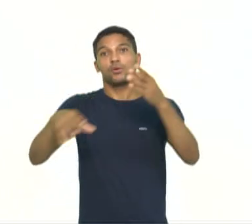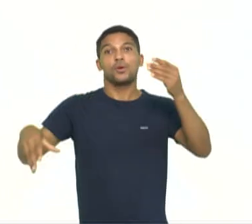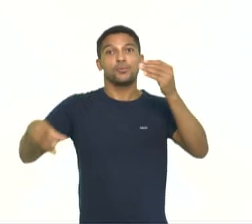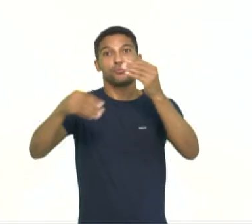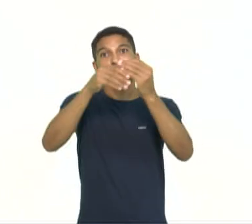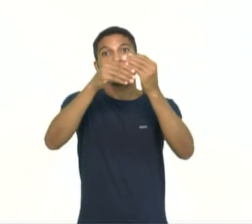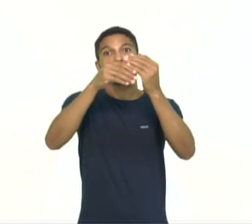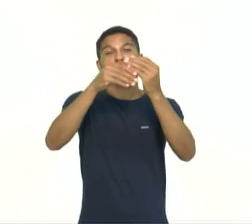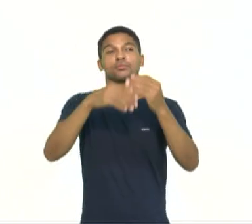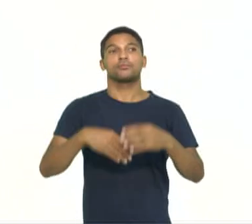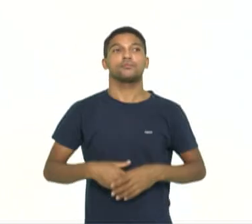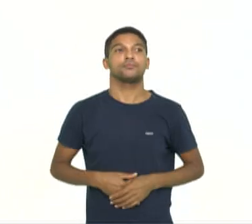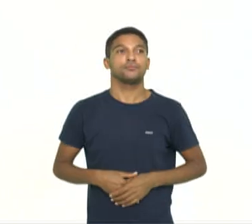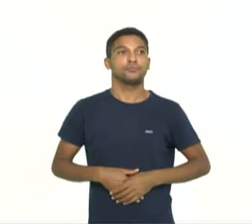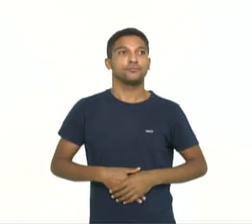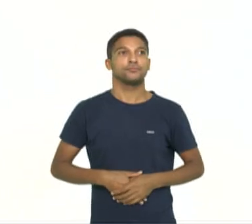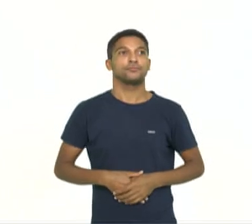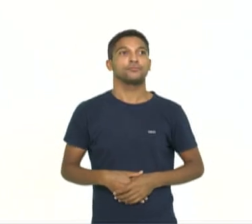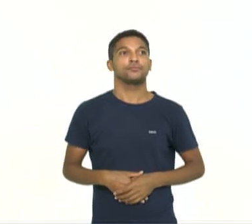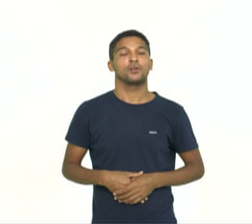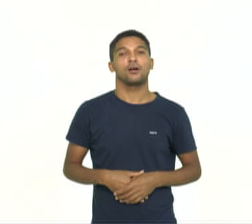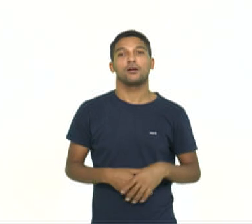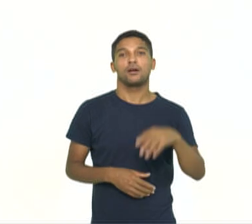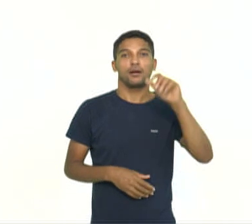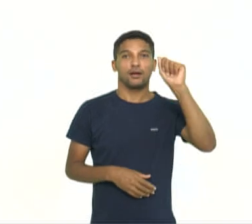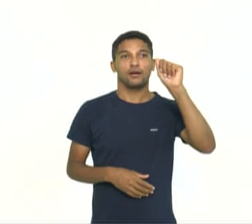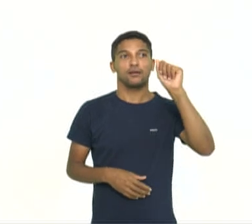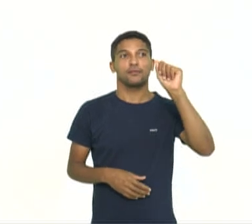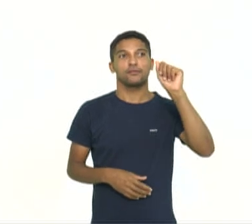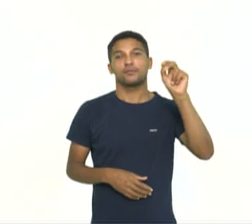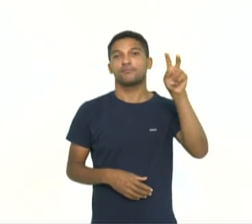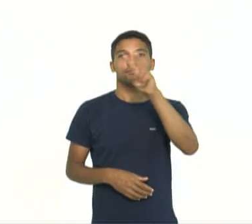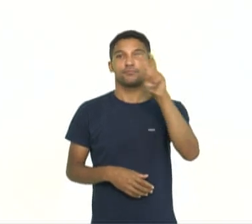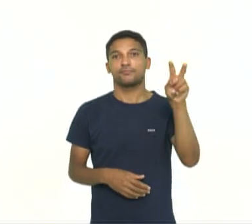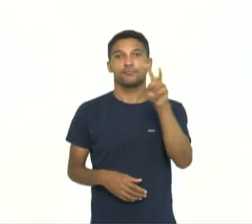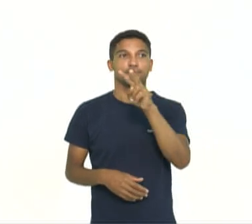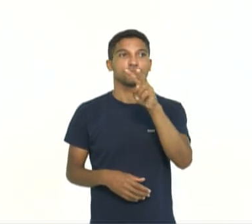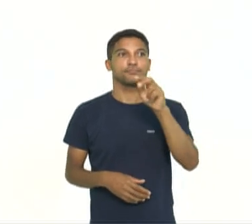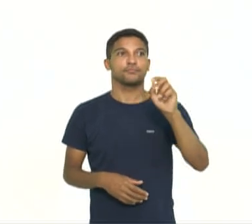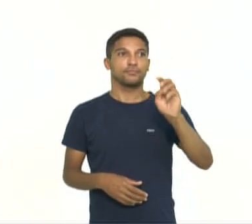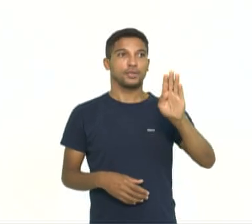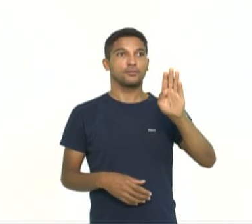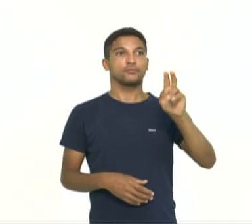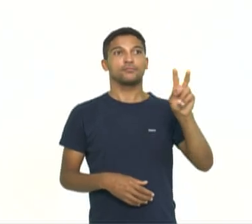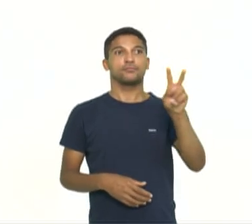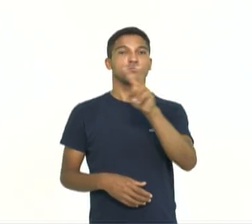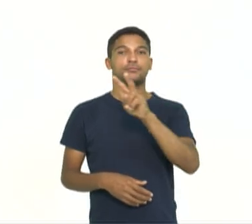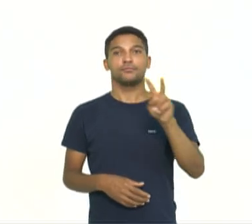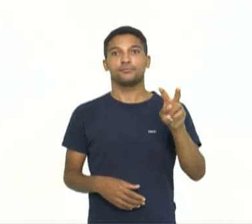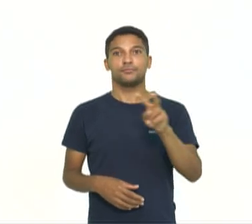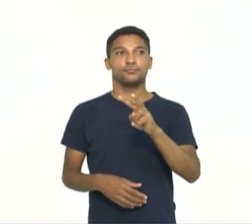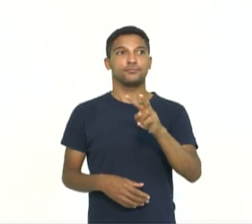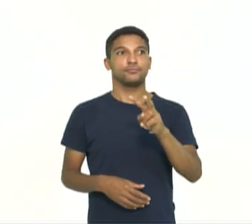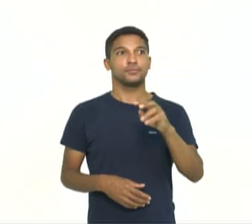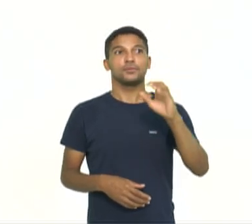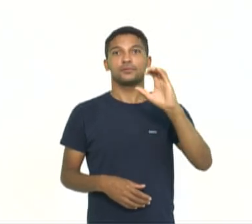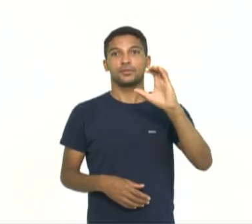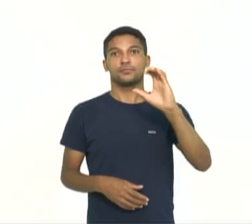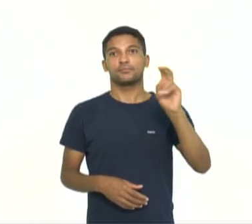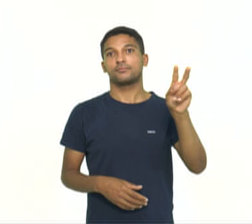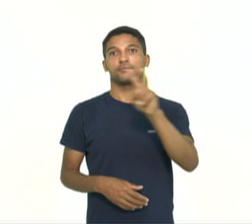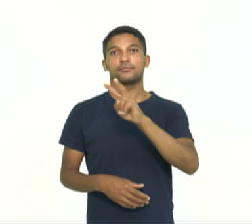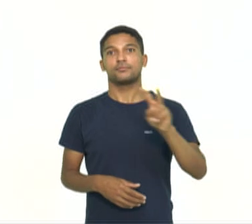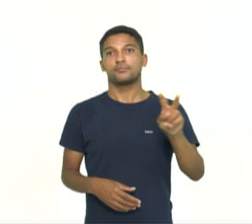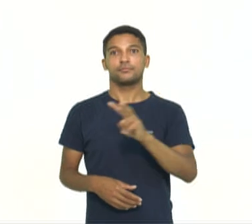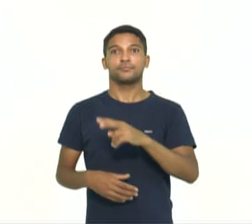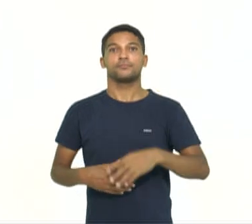B, nós estudaremos mais, estudando mais aprenderemos mais. E por fim, na letra C, eu ficarei em